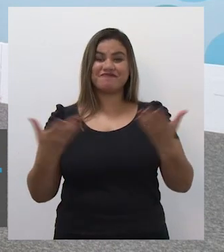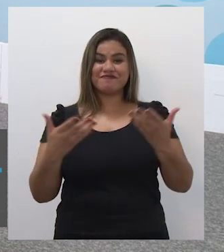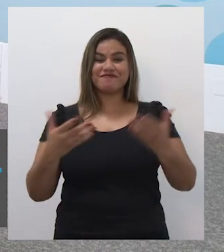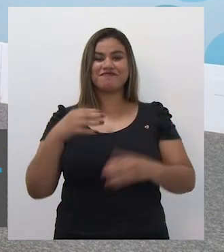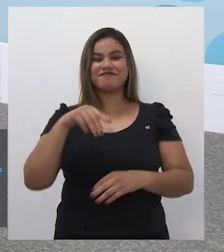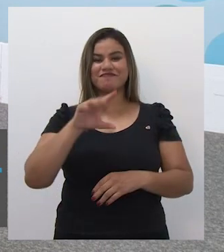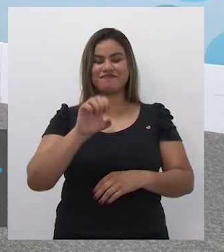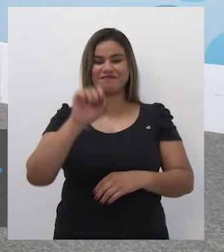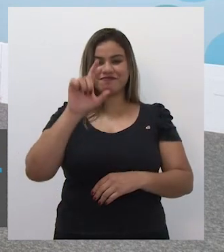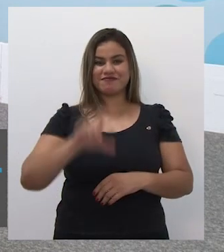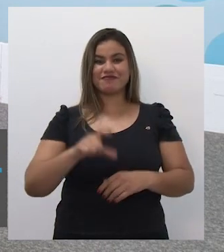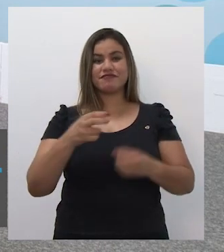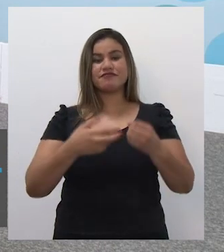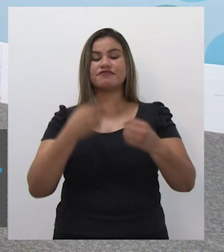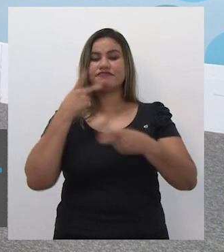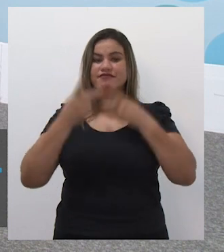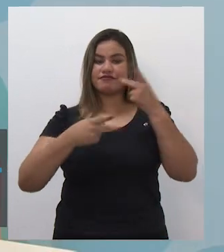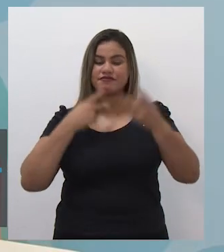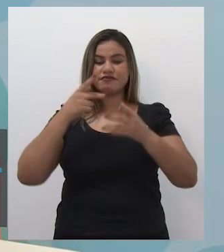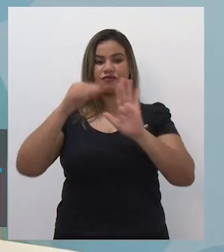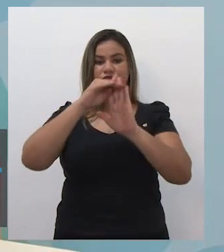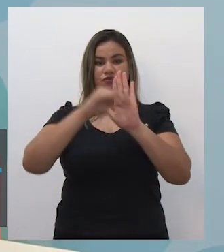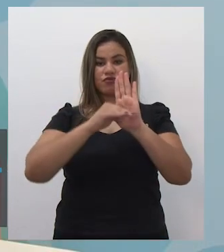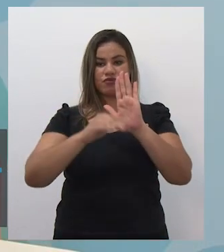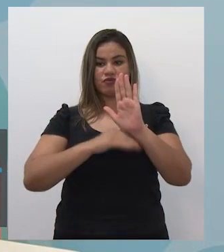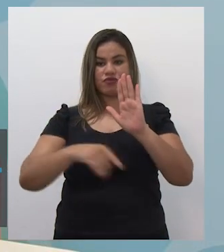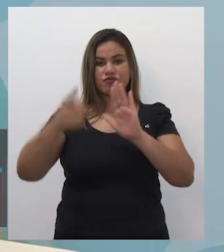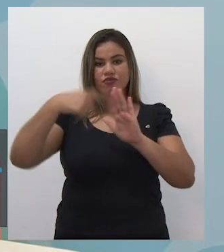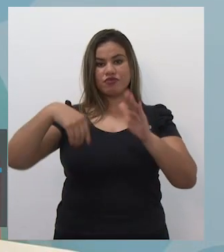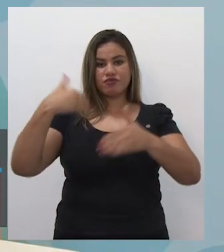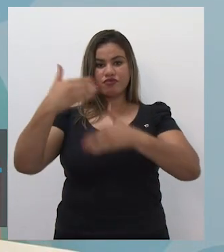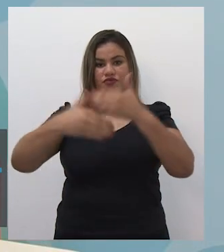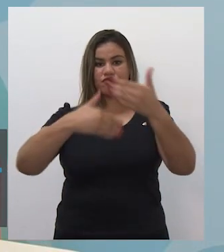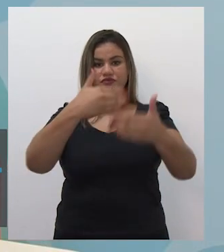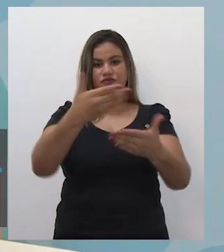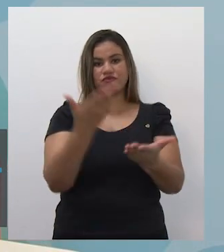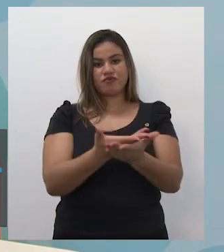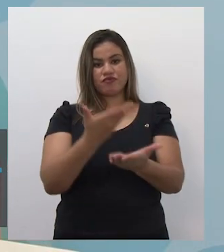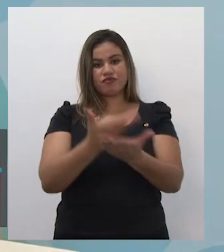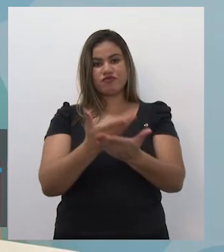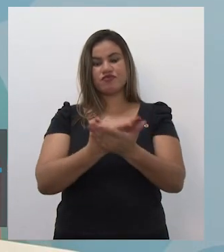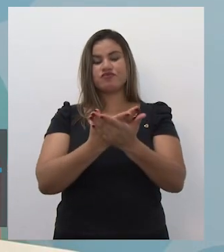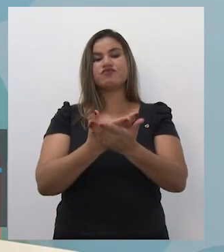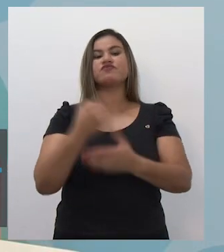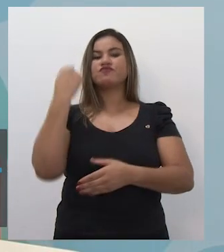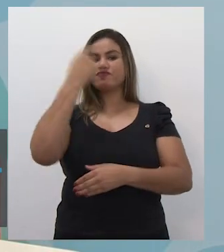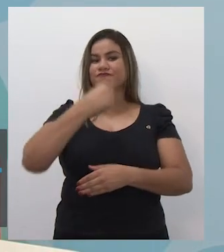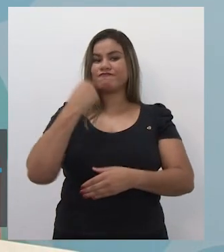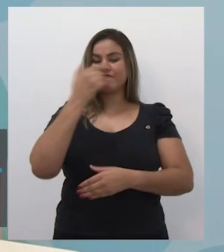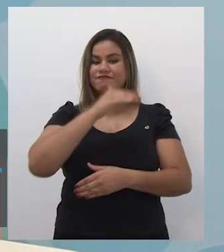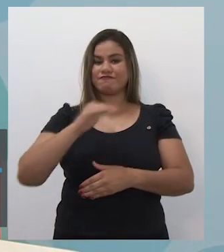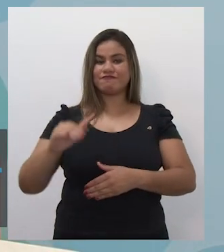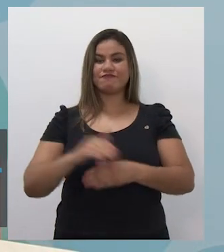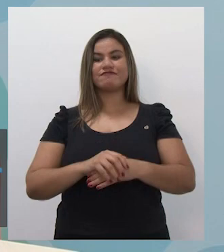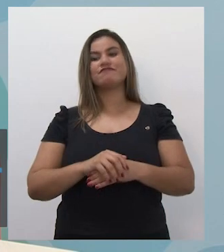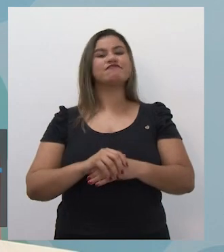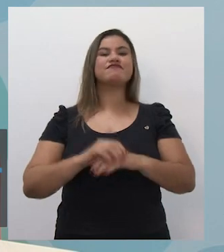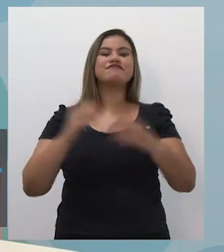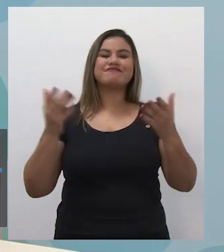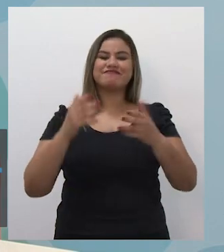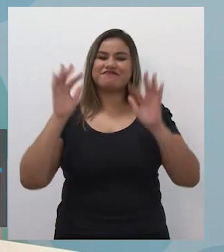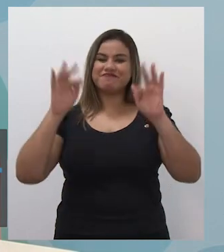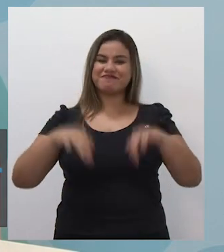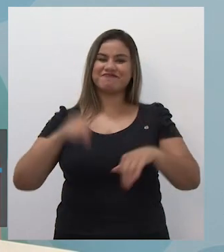para o Max, vai fazer uma retomada do percurso que nós desenvolvemos ao longo dessa 1h30, e aí nós já vamos para os nossos momentos finais